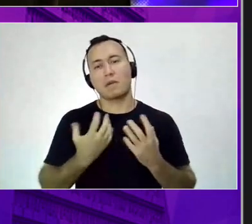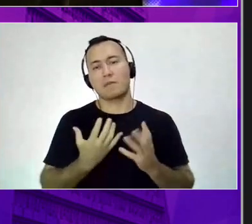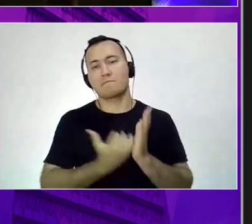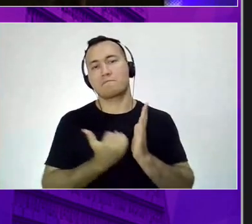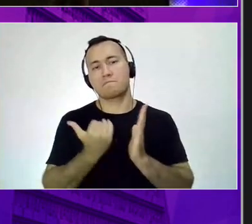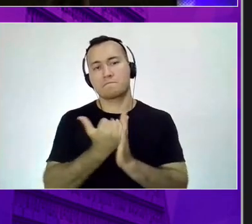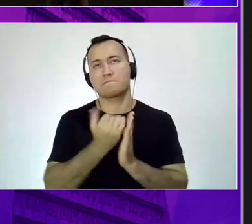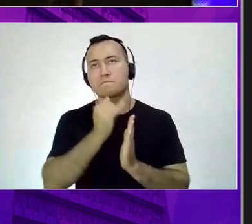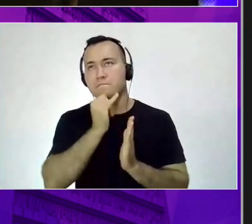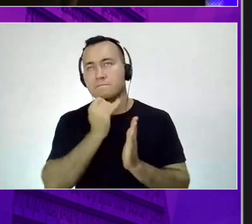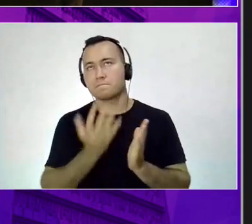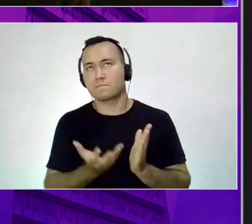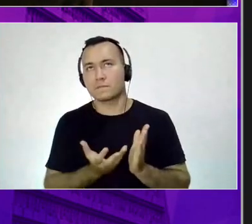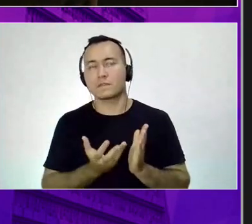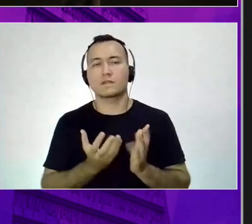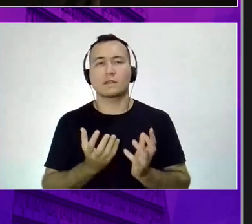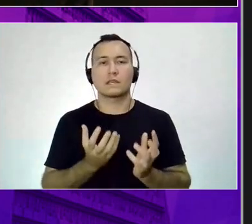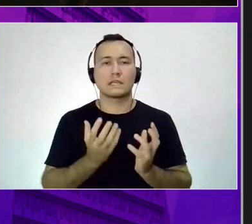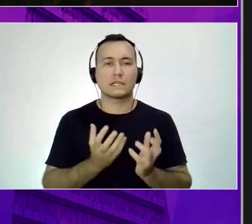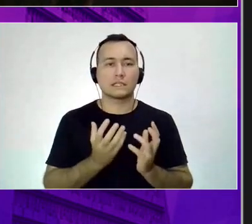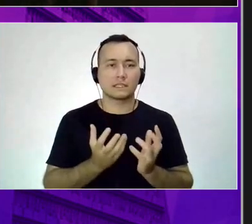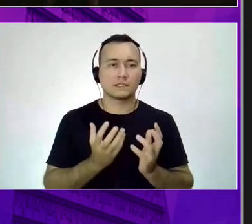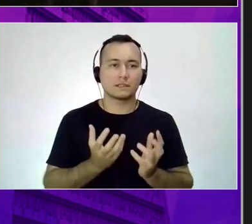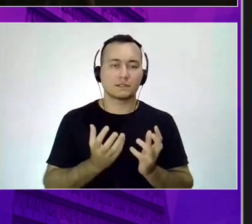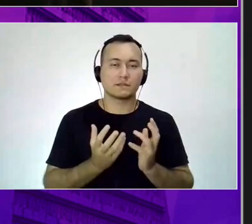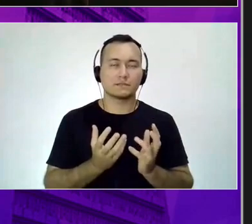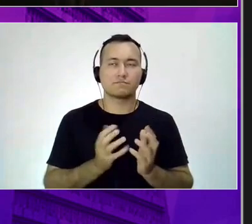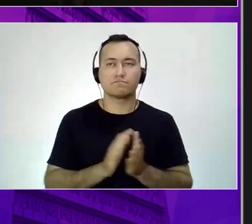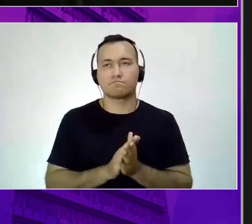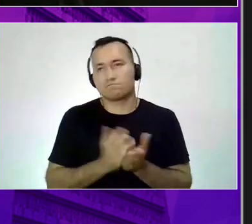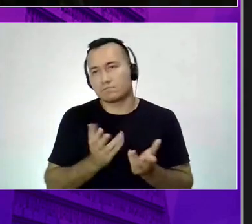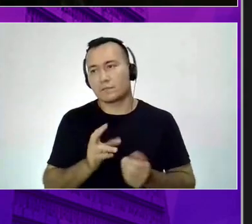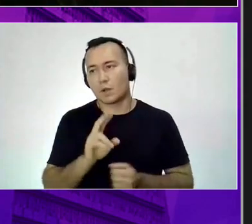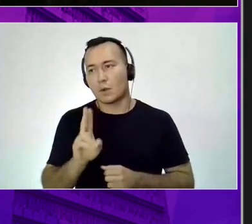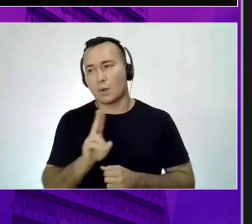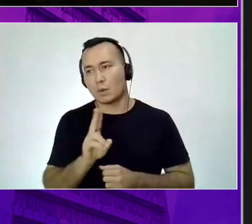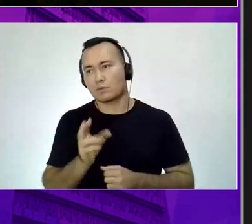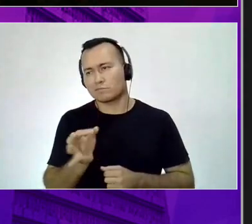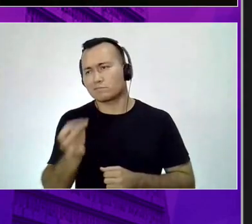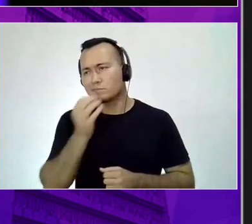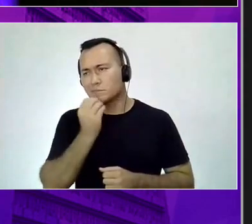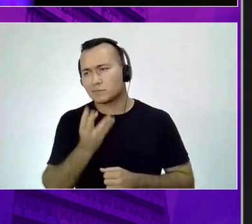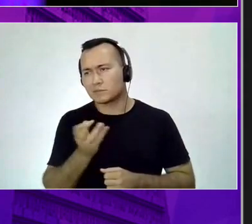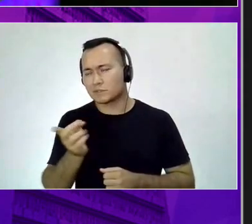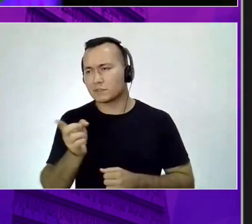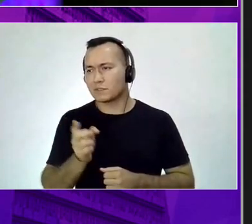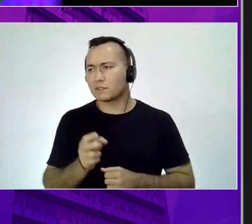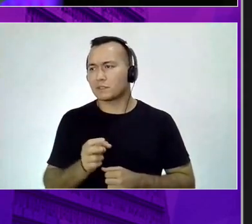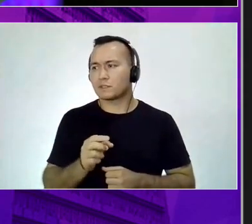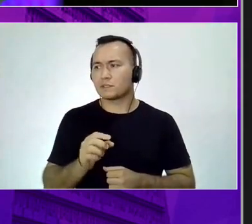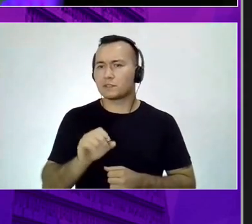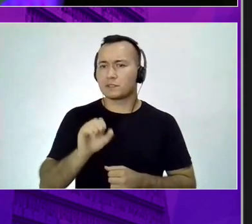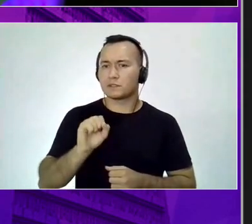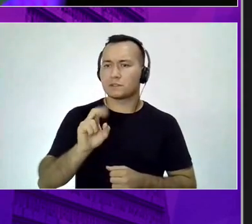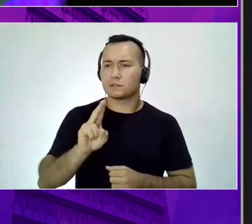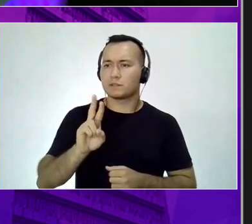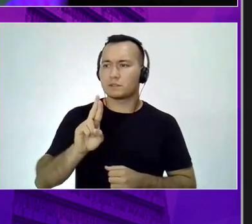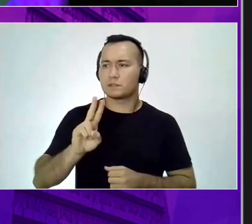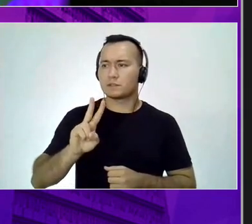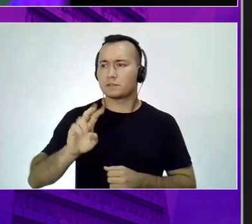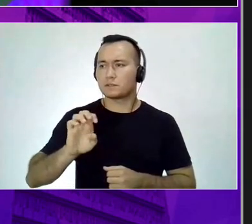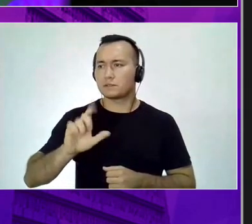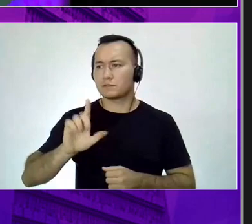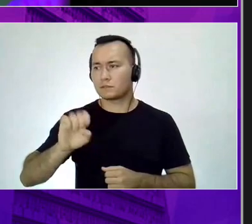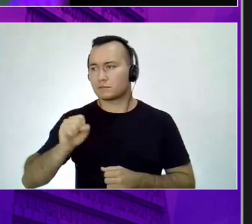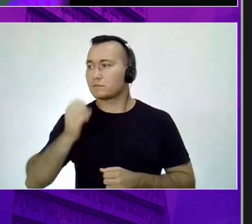isso através de recursos serverless ou algo que a própria nuvem ali ela pode fazer a parte de gestão.